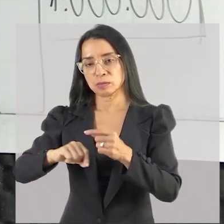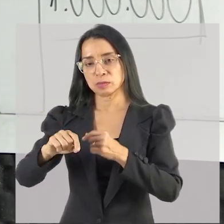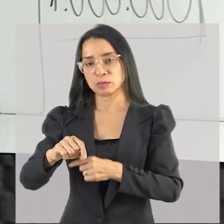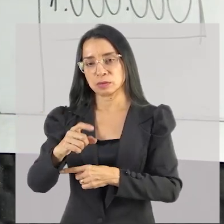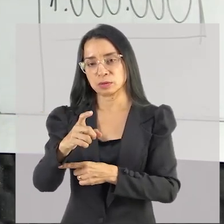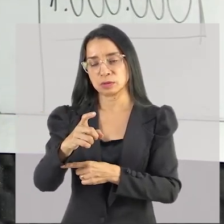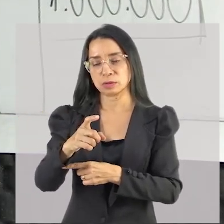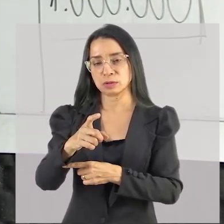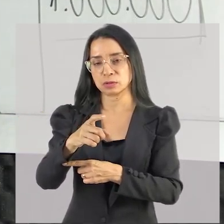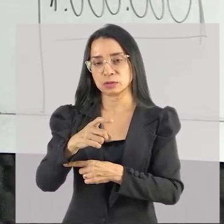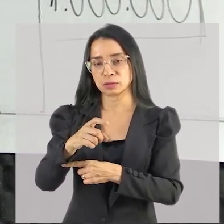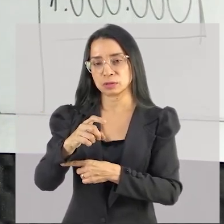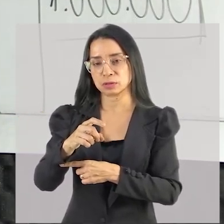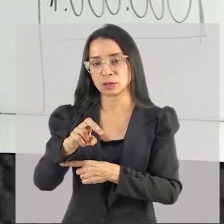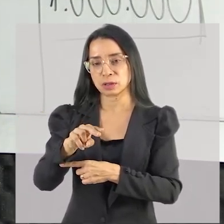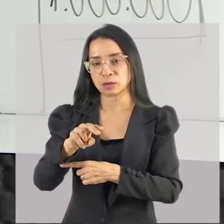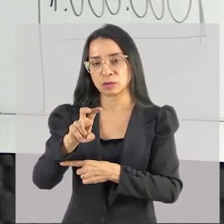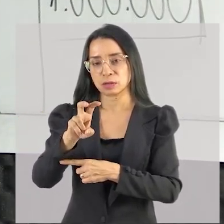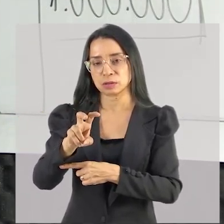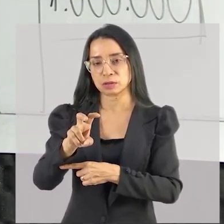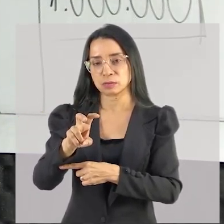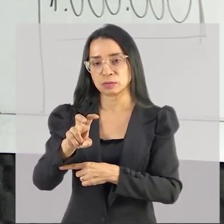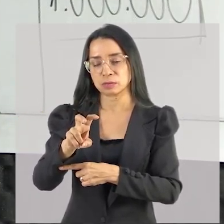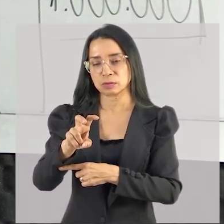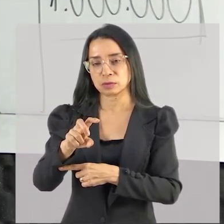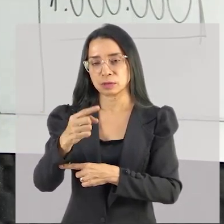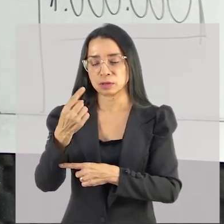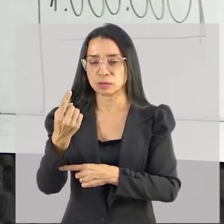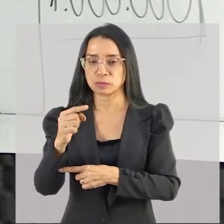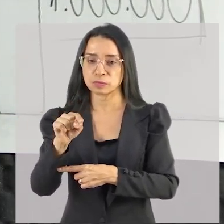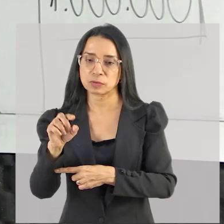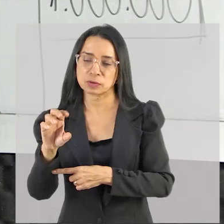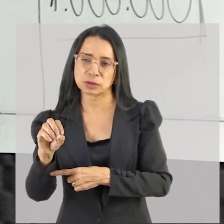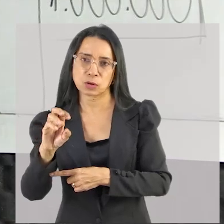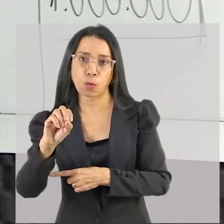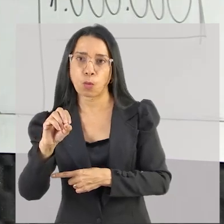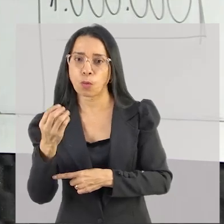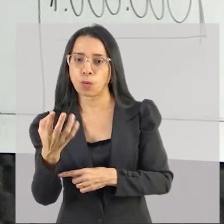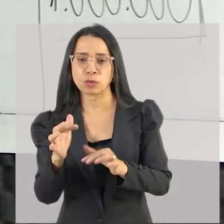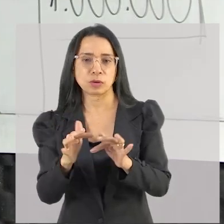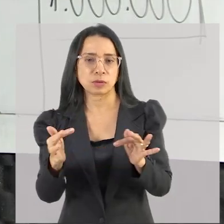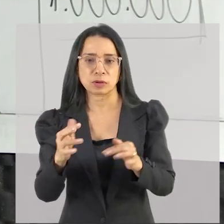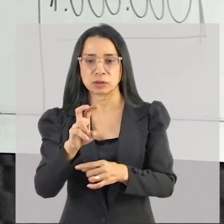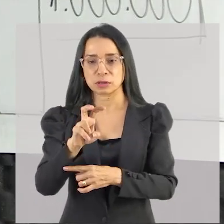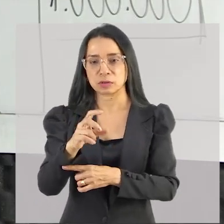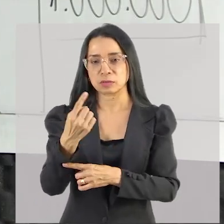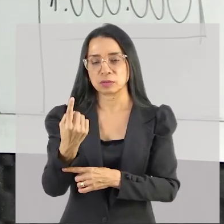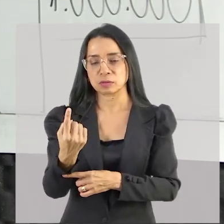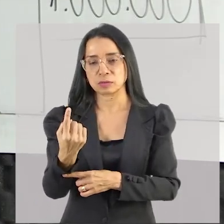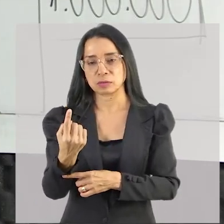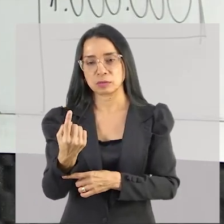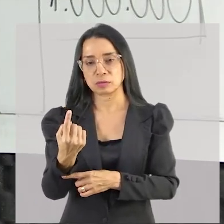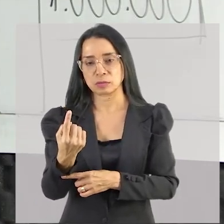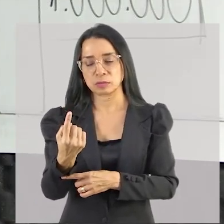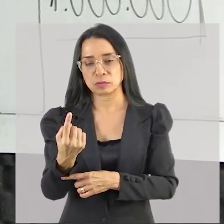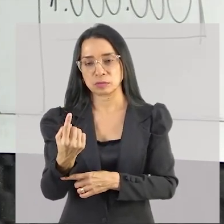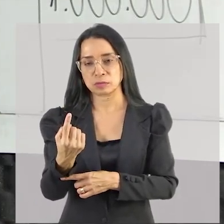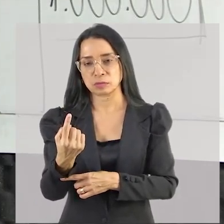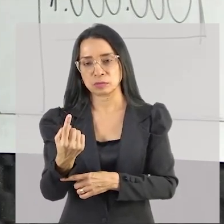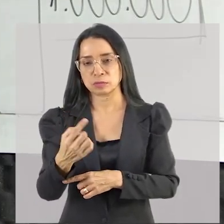Então, x vai ser igual a 51,0 ou simplesmente o quê? 51, tá?